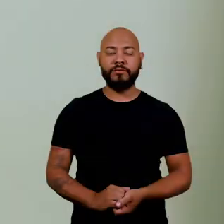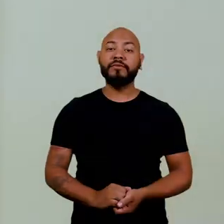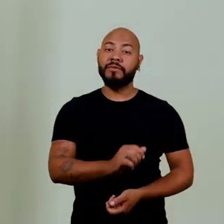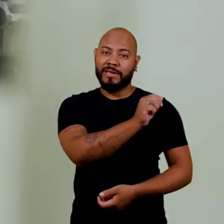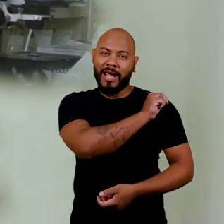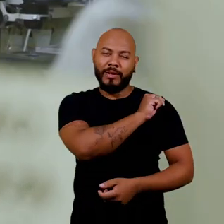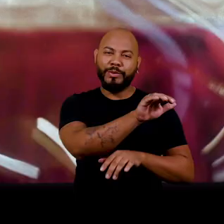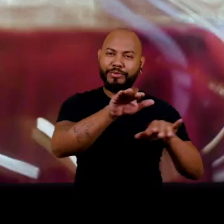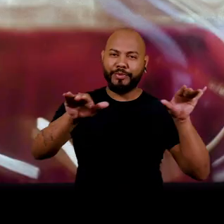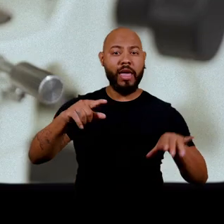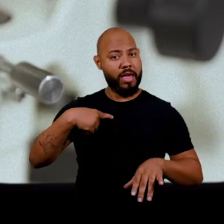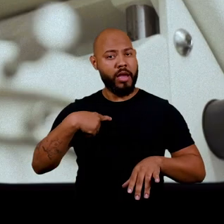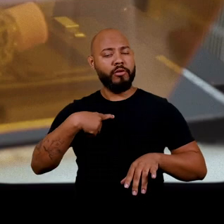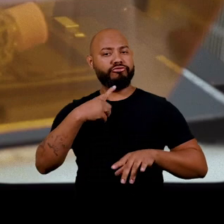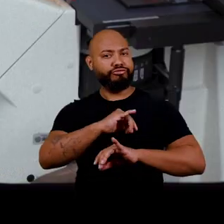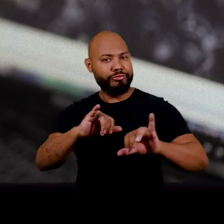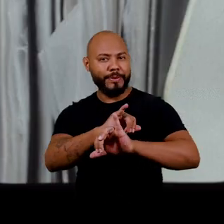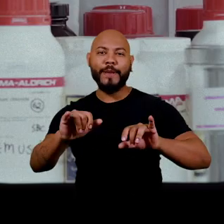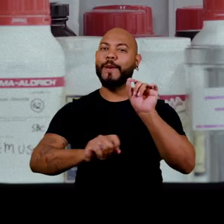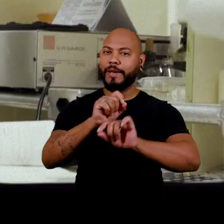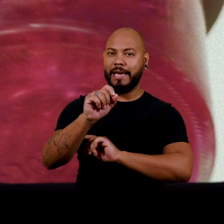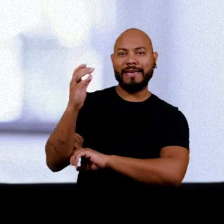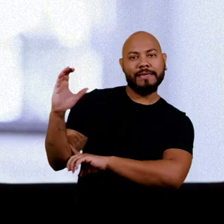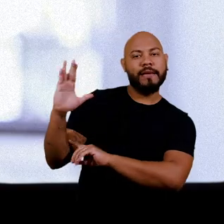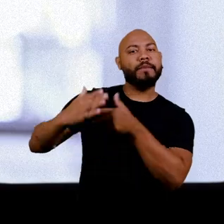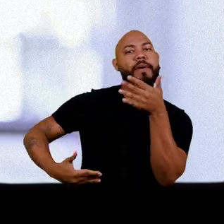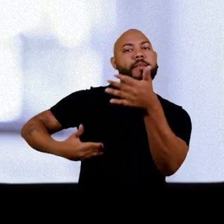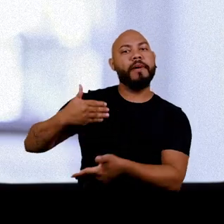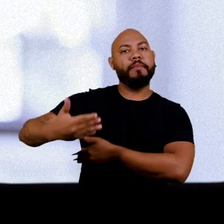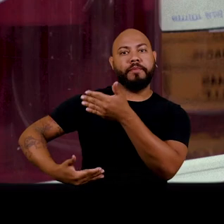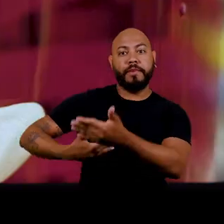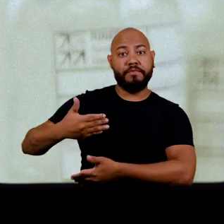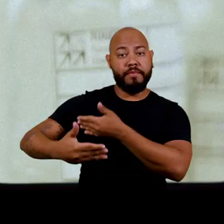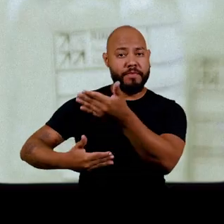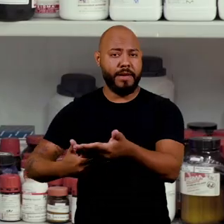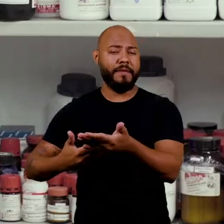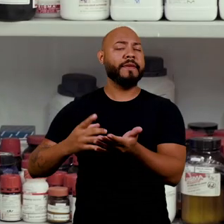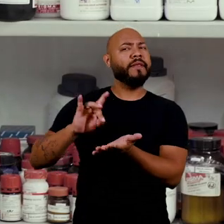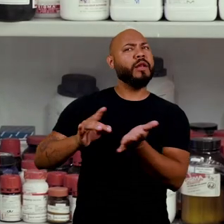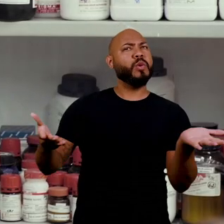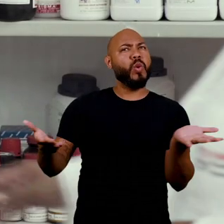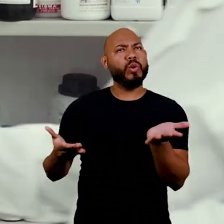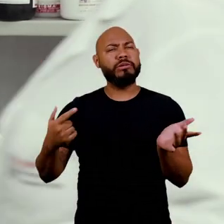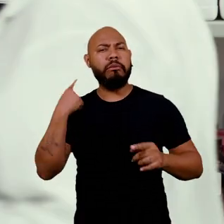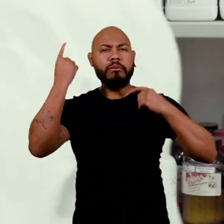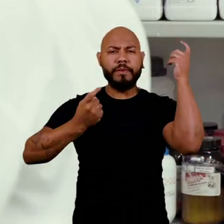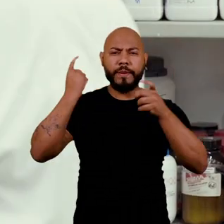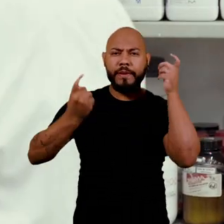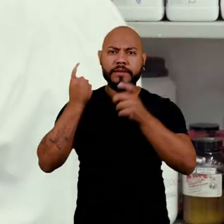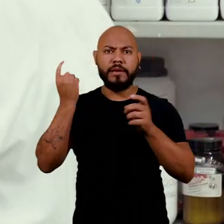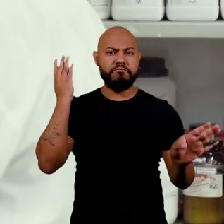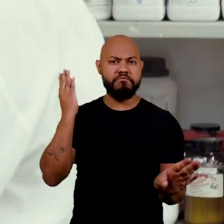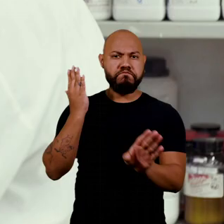É o que eu sempre falo com os meus alunos, assim, que a ciência a gente faz por etapas, né? Na verdade, hoje em dia, eu não tenho essa preocupação de fazer